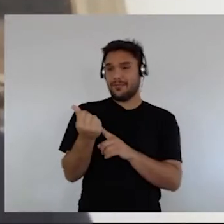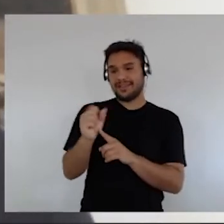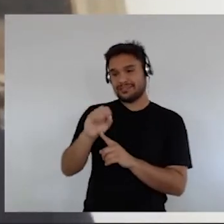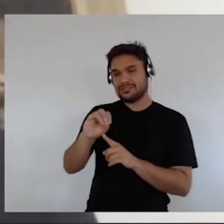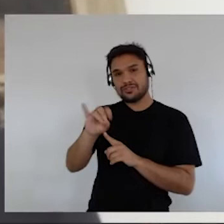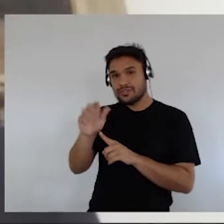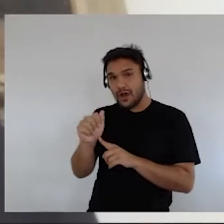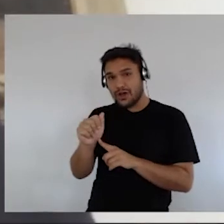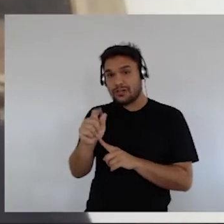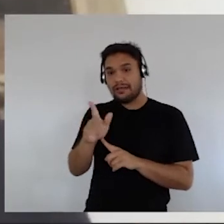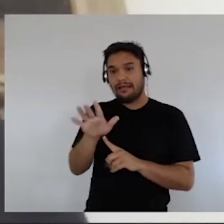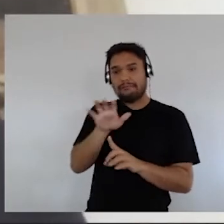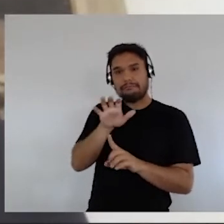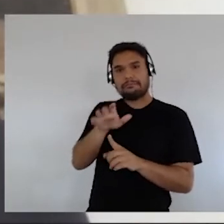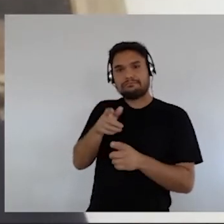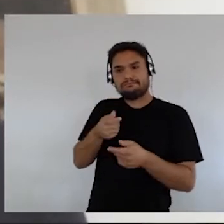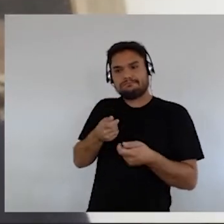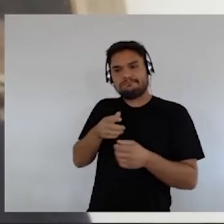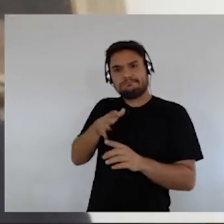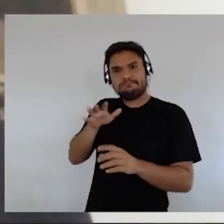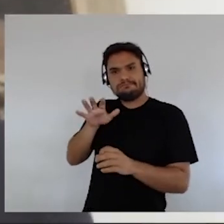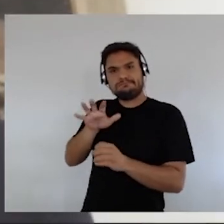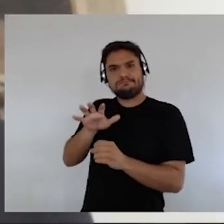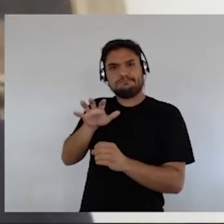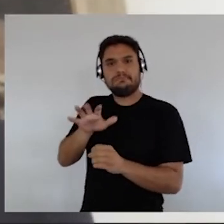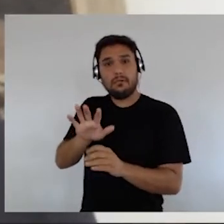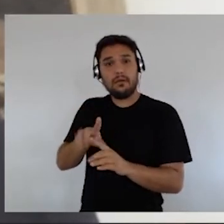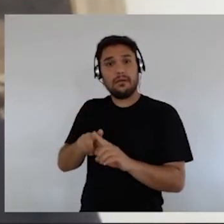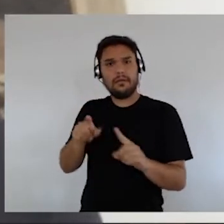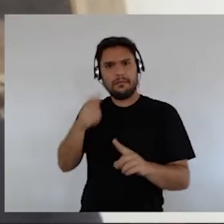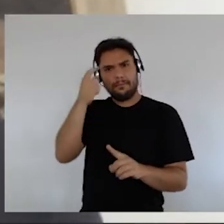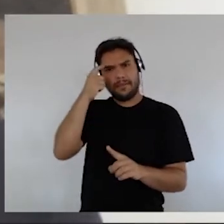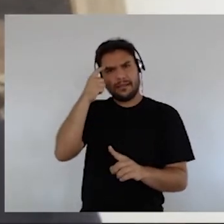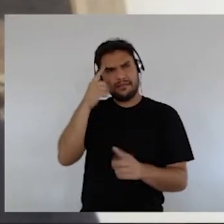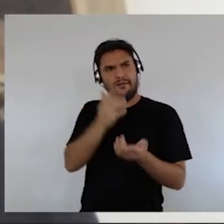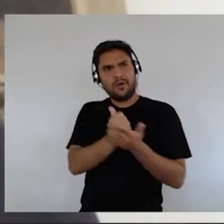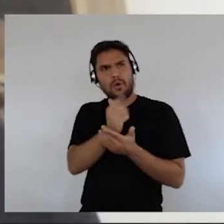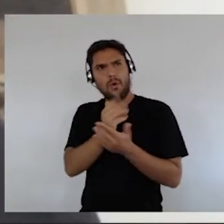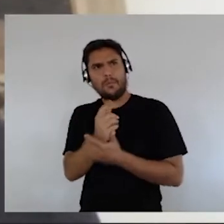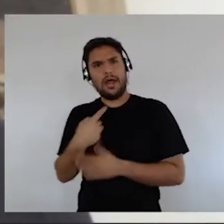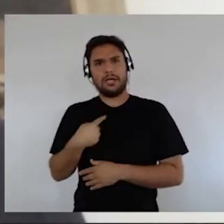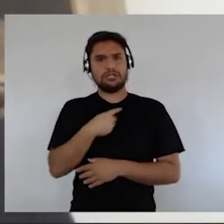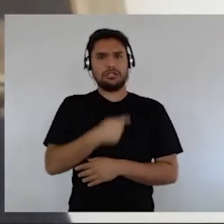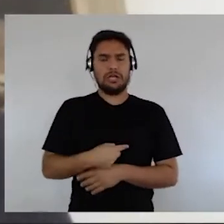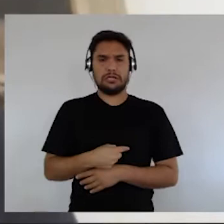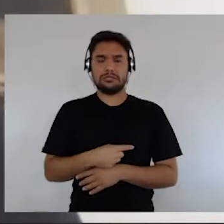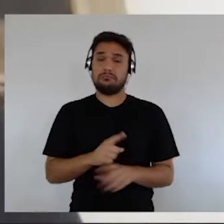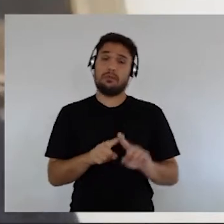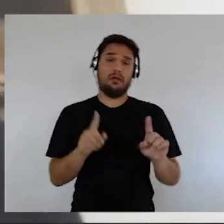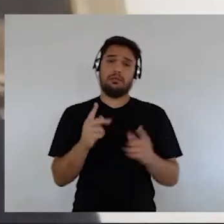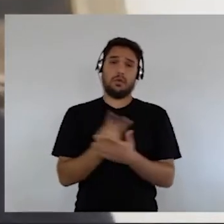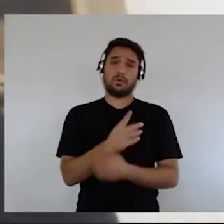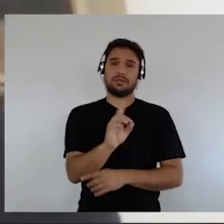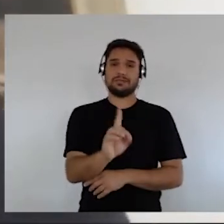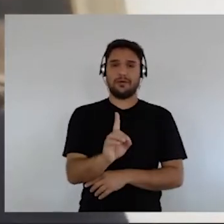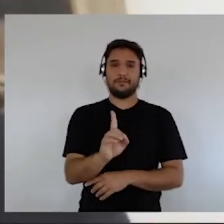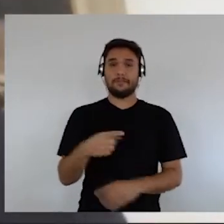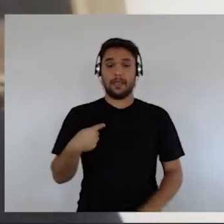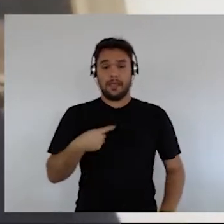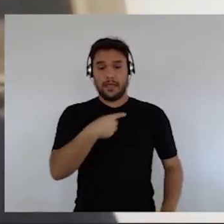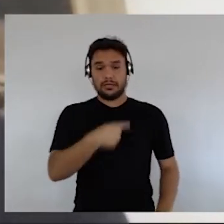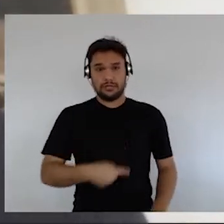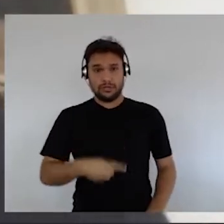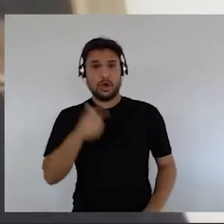soja estavam sob pressão e a maioria pensaria que isso atrairia compradores chineses. A China alcançou